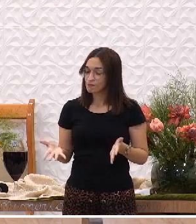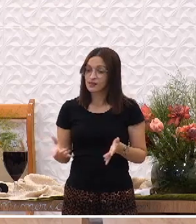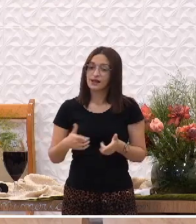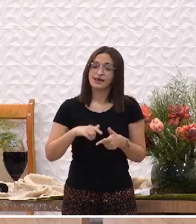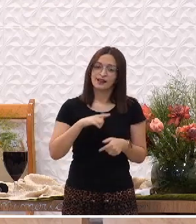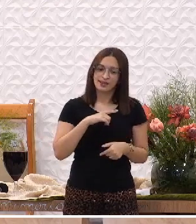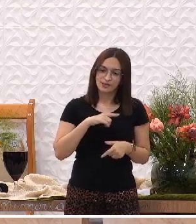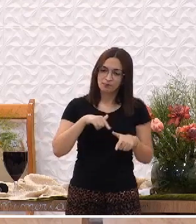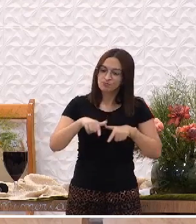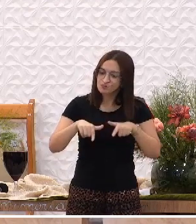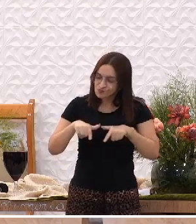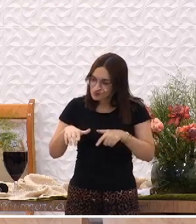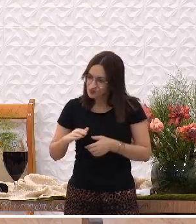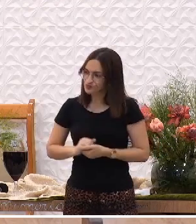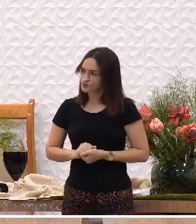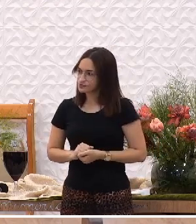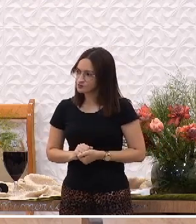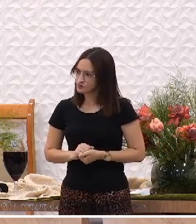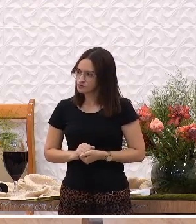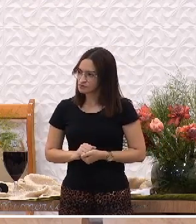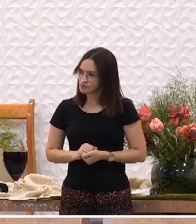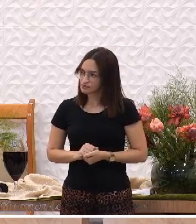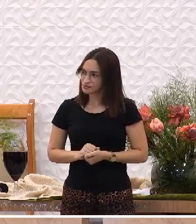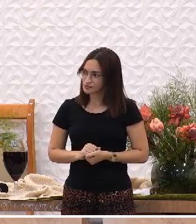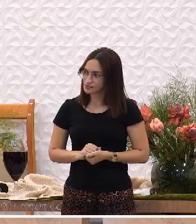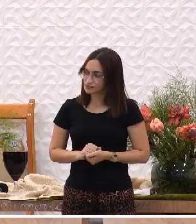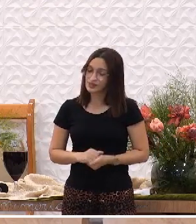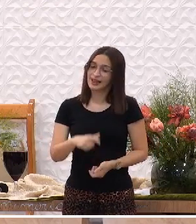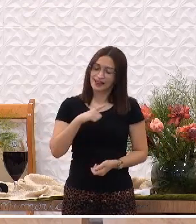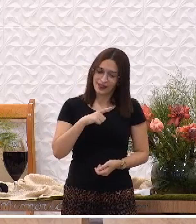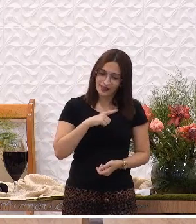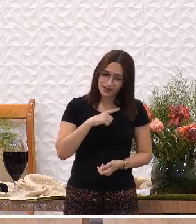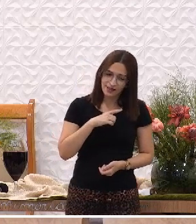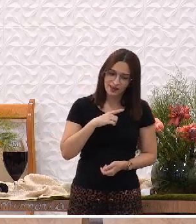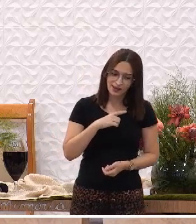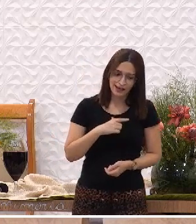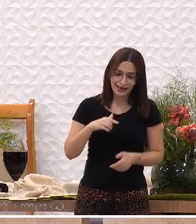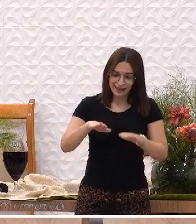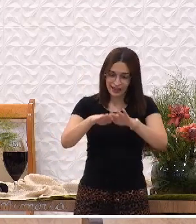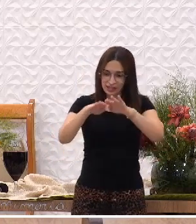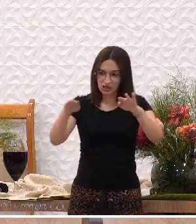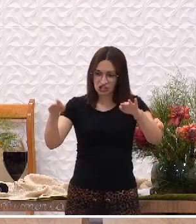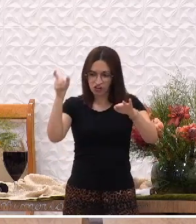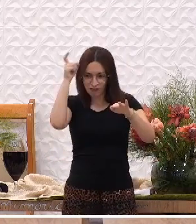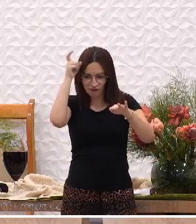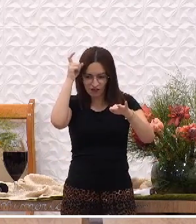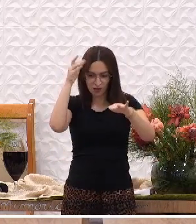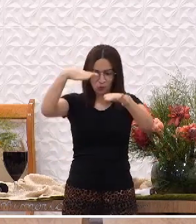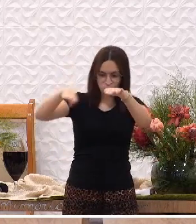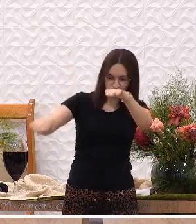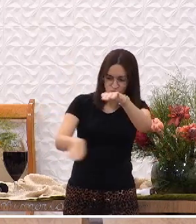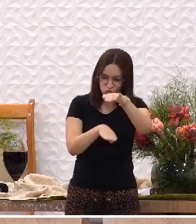de misericórdia na época. E aí tinha também a questão do purgatório, E aí, com tudo isso, a Igreja Católica ela tinha um